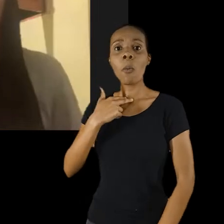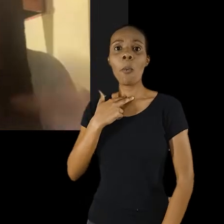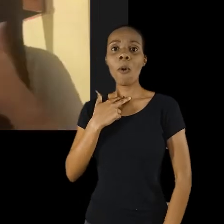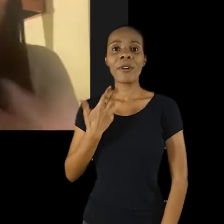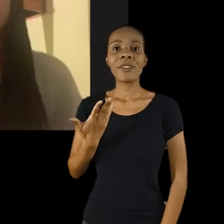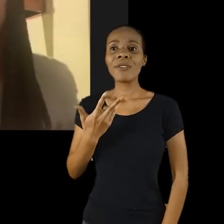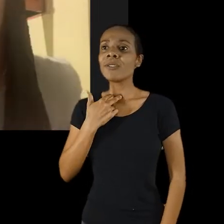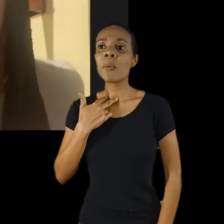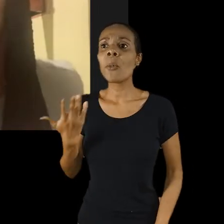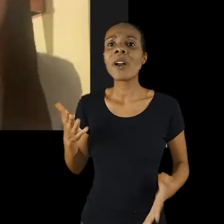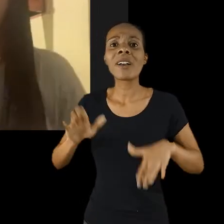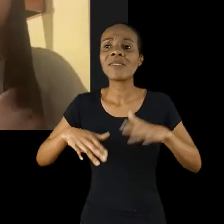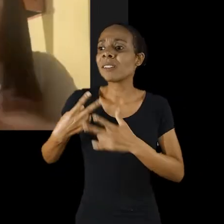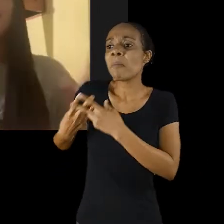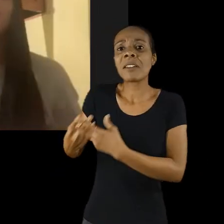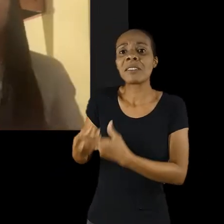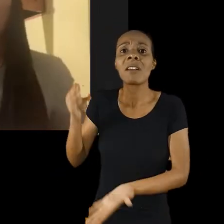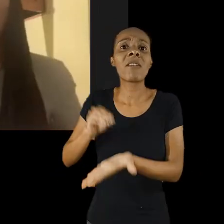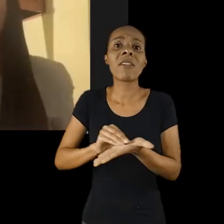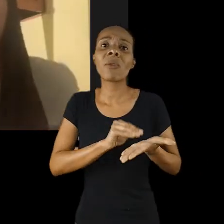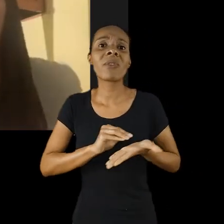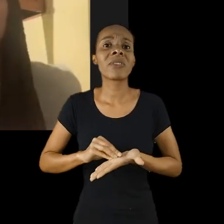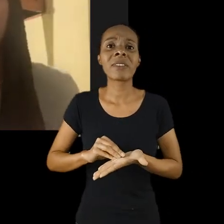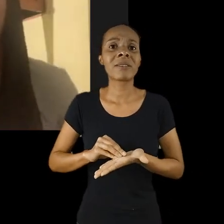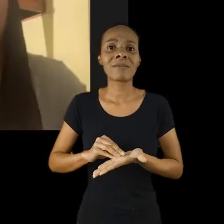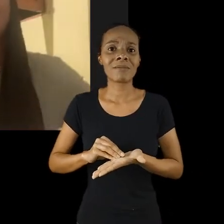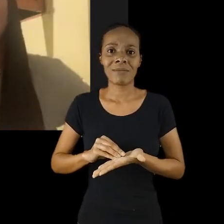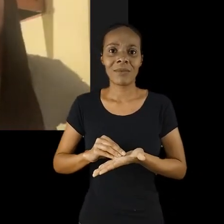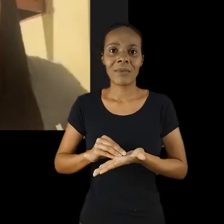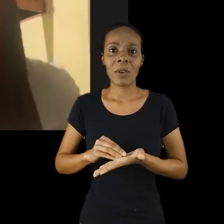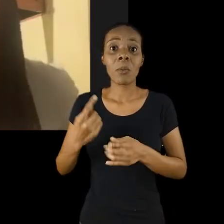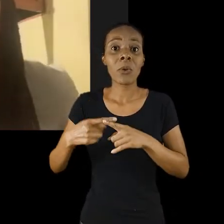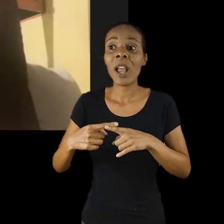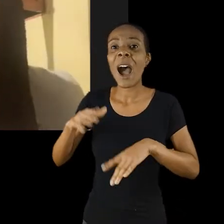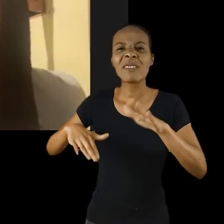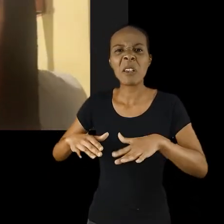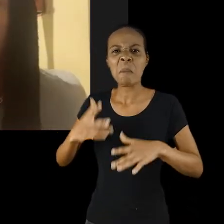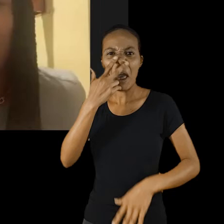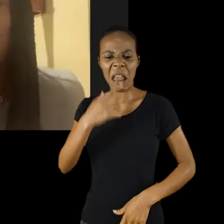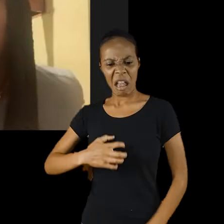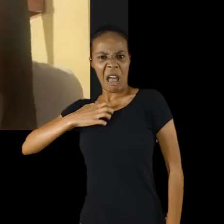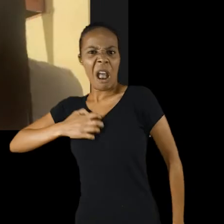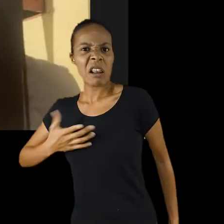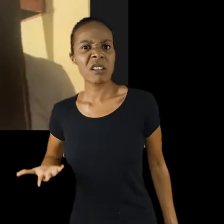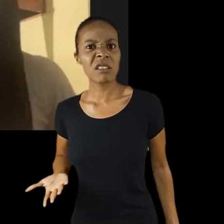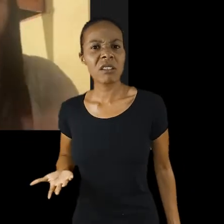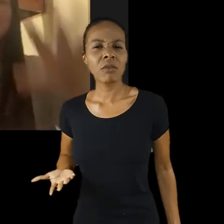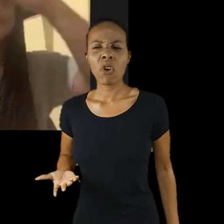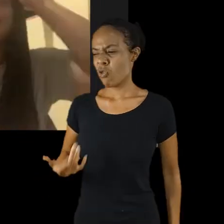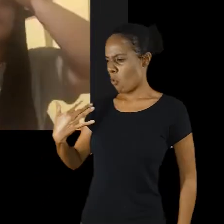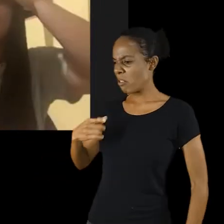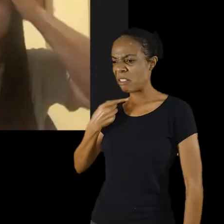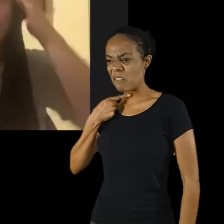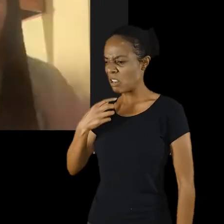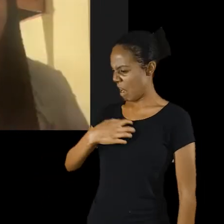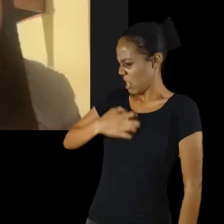Porque aí já não tem paciência, já cansou, sabe? Então, agressiva. É agressiva. Nossa, que travesti